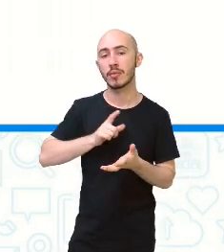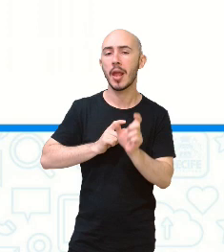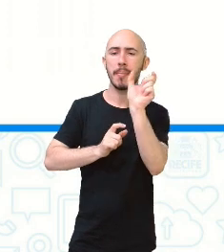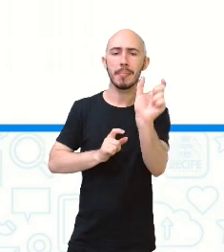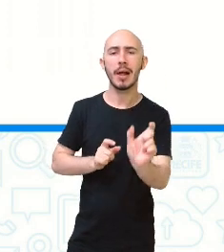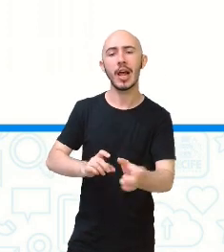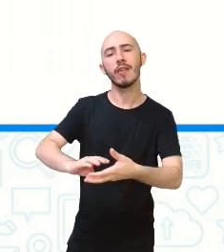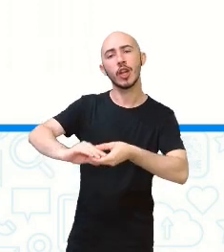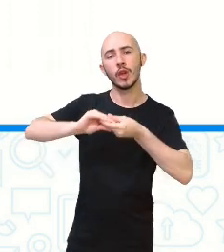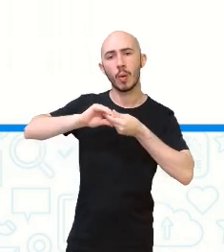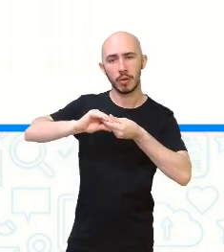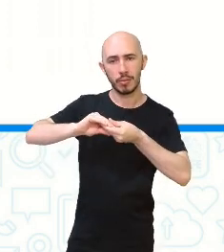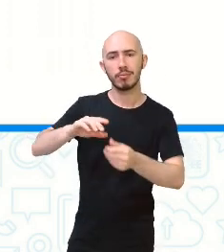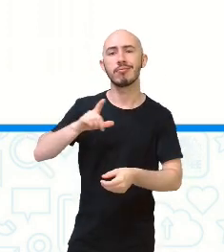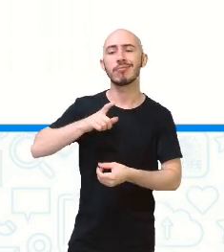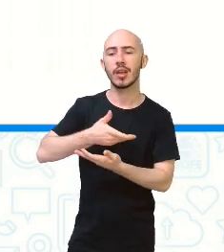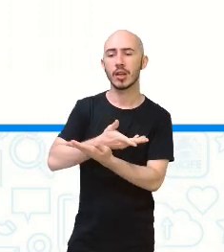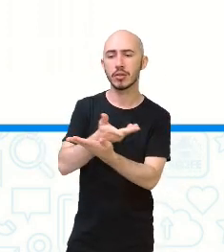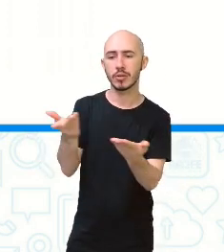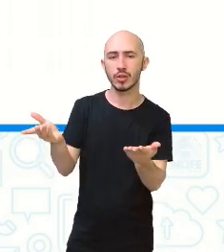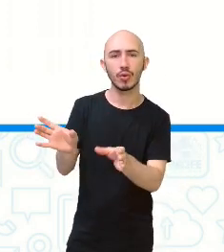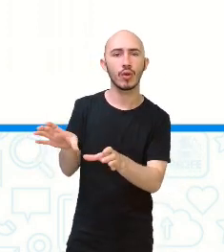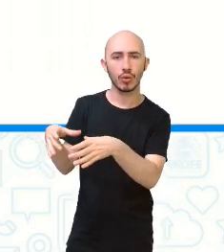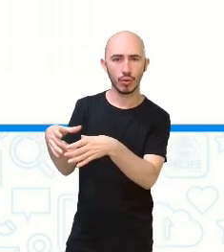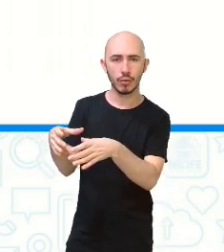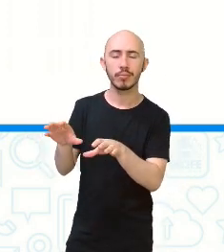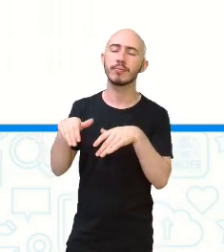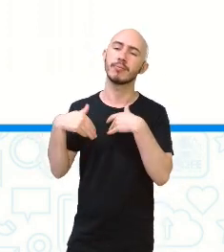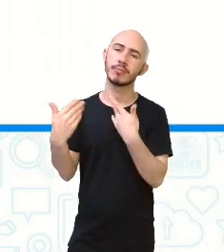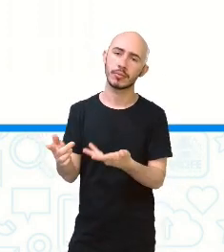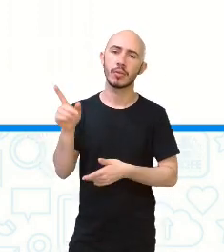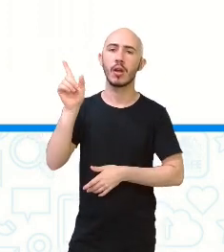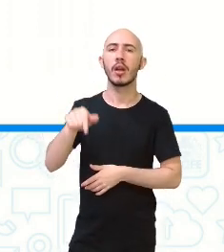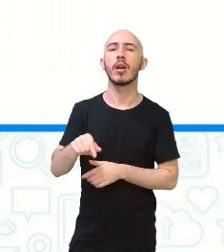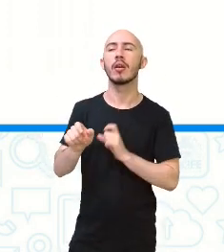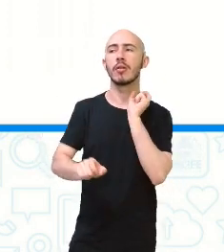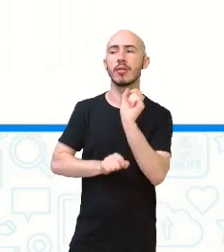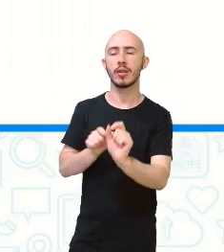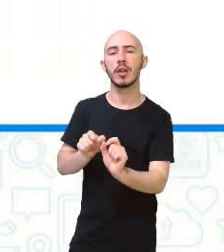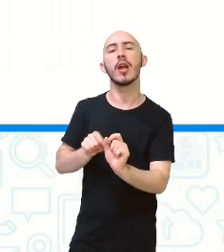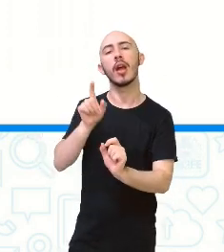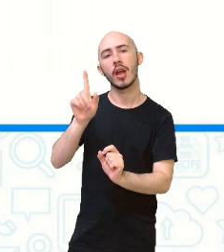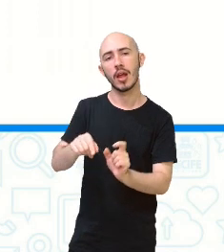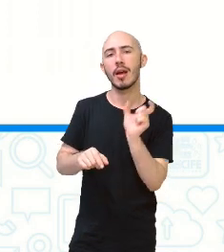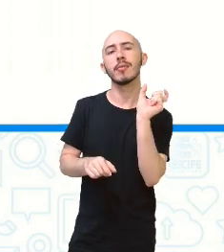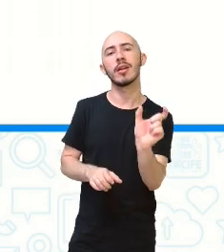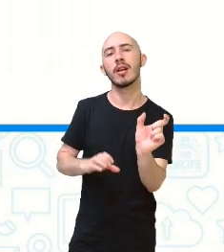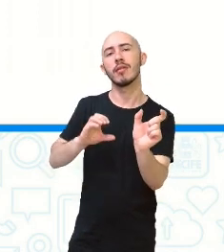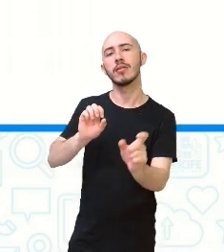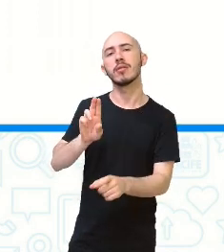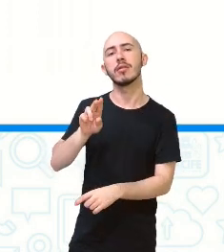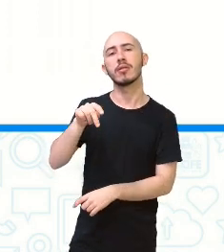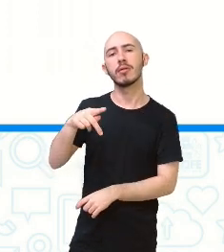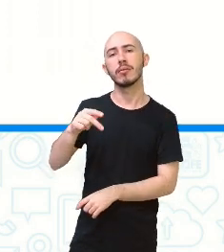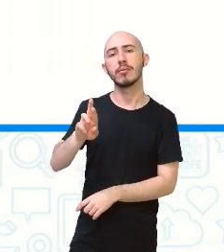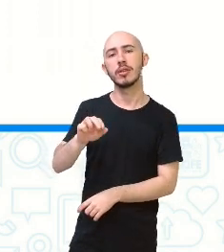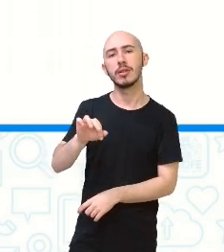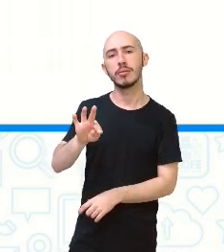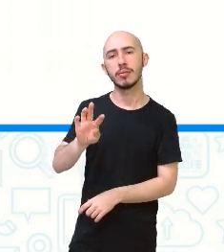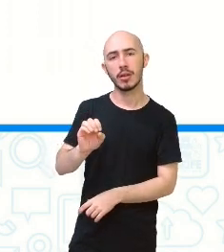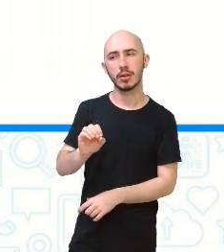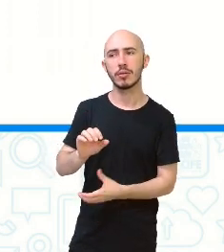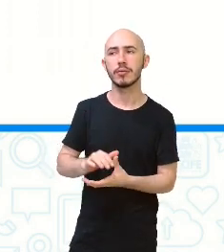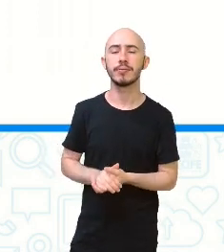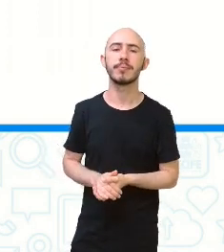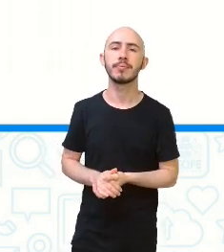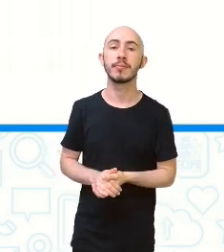ela saudou ao grupo, ela falou com o grupo, isso é um cumprimento, né, como ele fala.